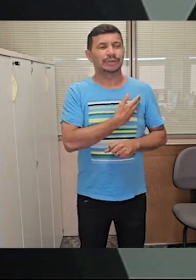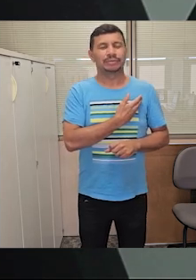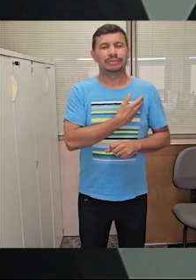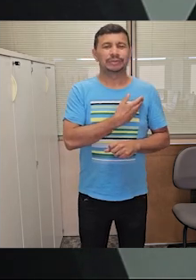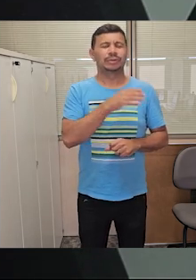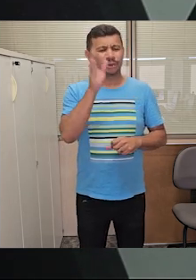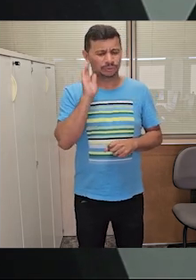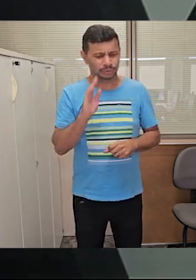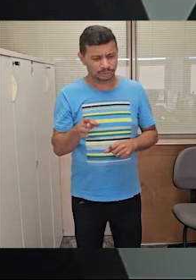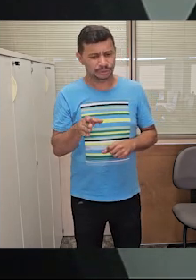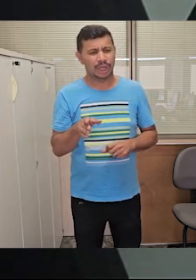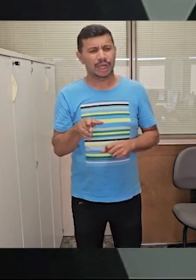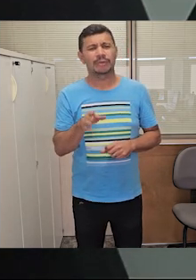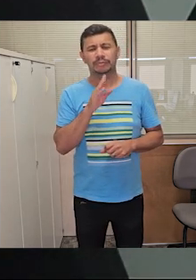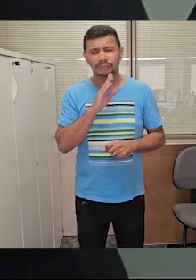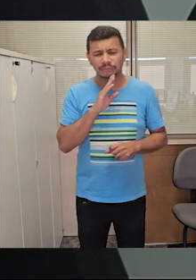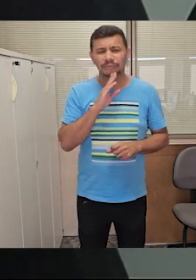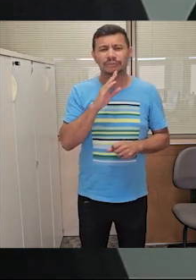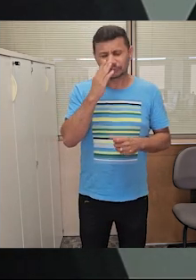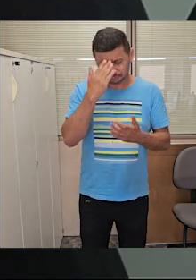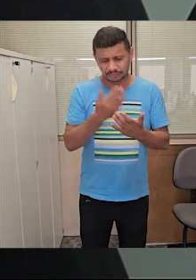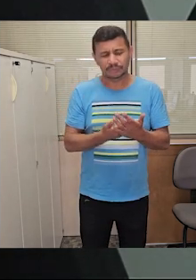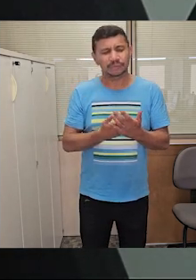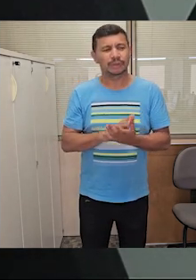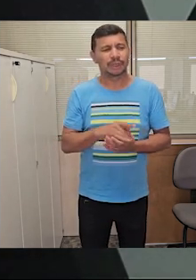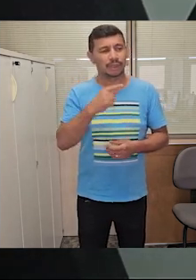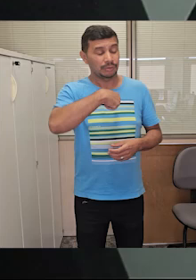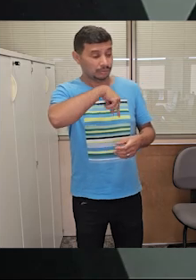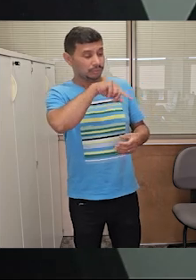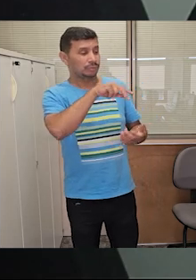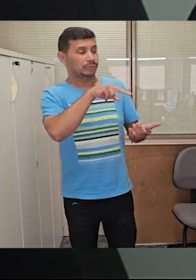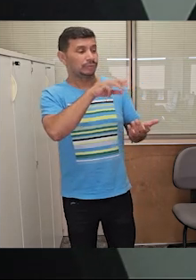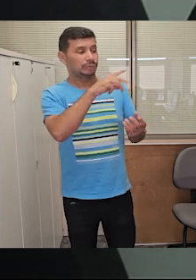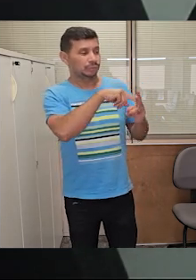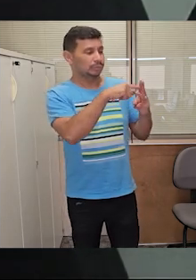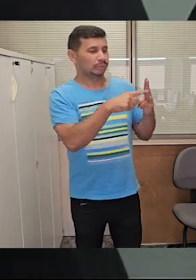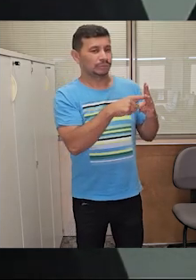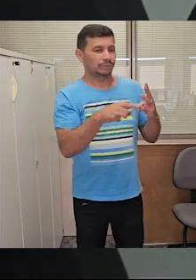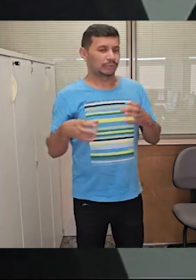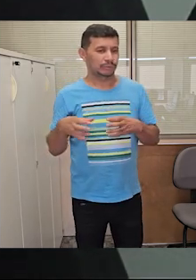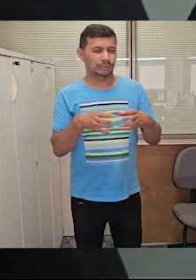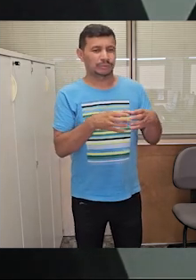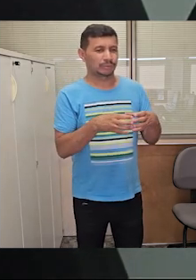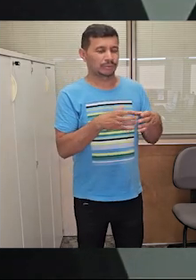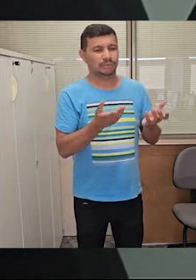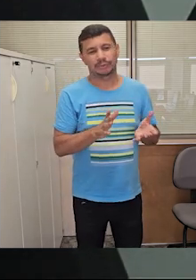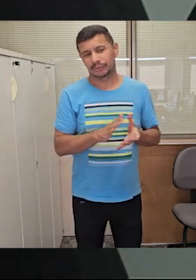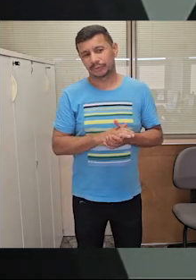de confiança, e fiquei lá na frente. Agora vocês 3, fomos.